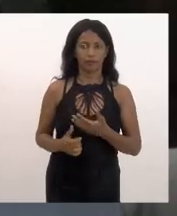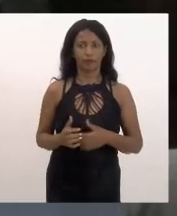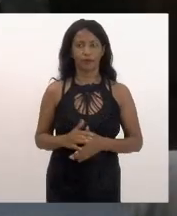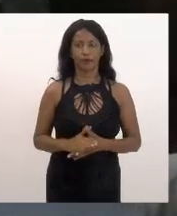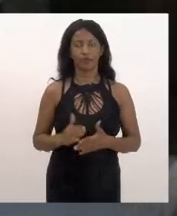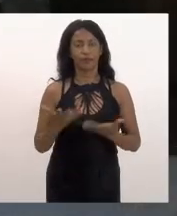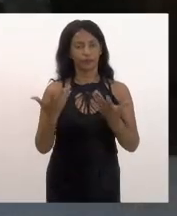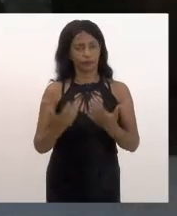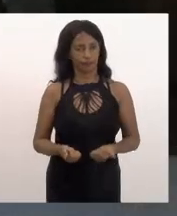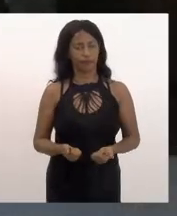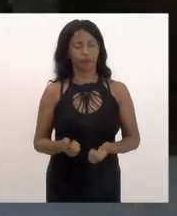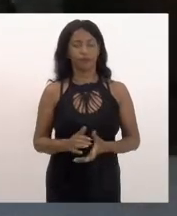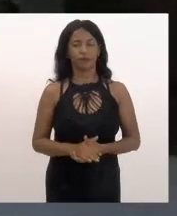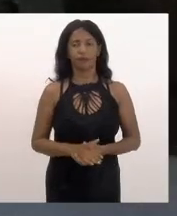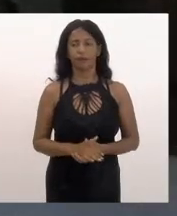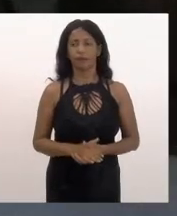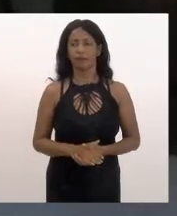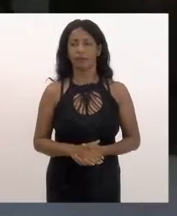Favorável.